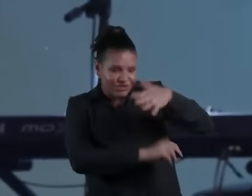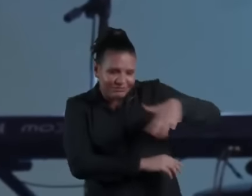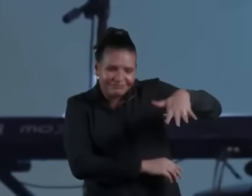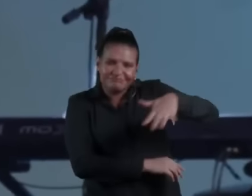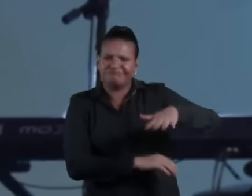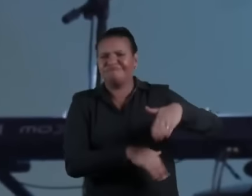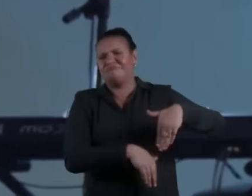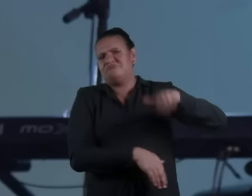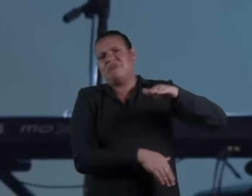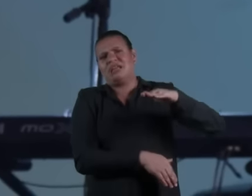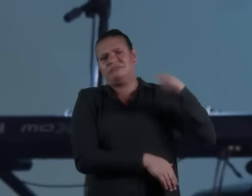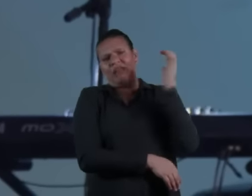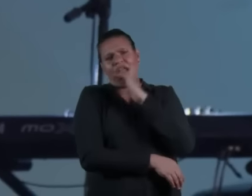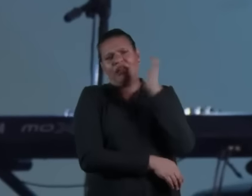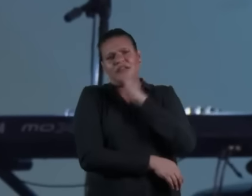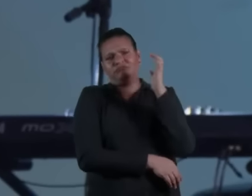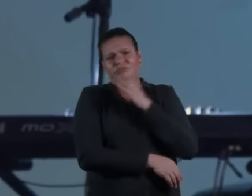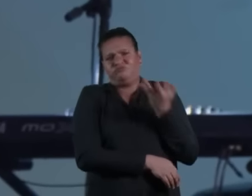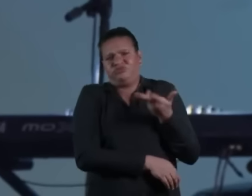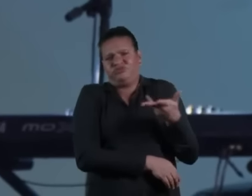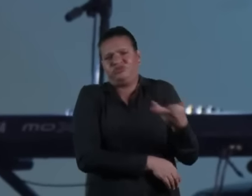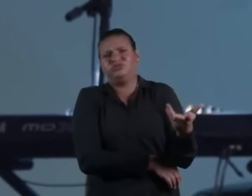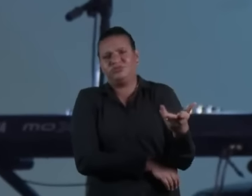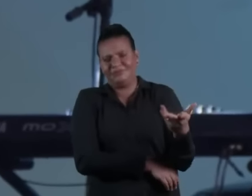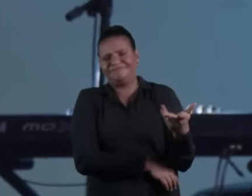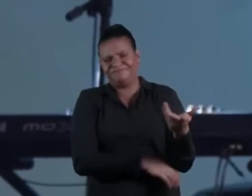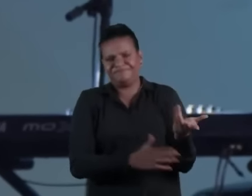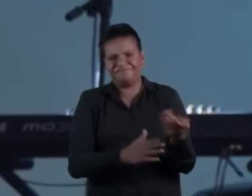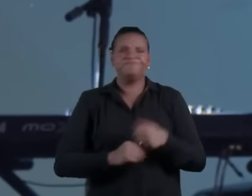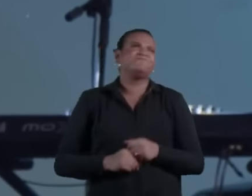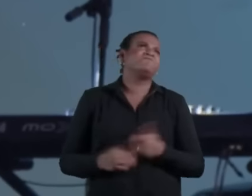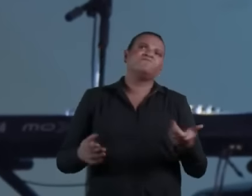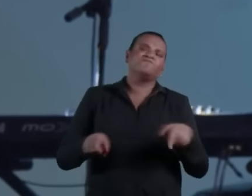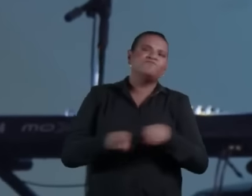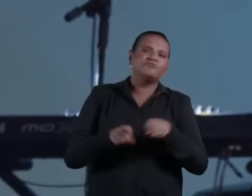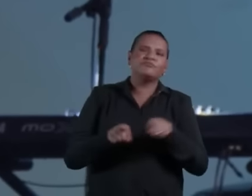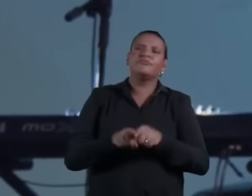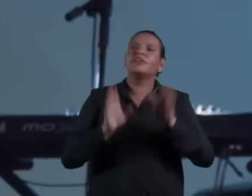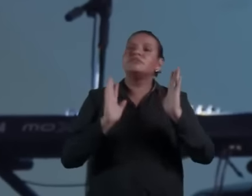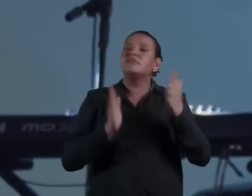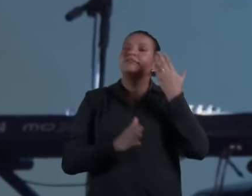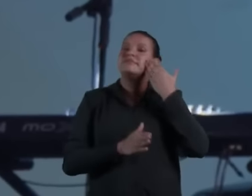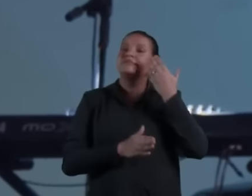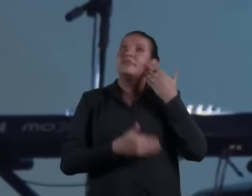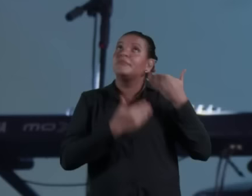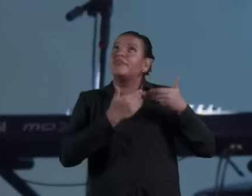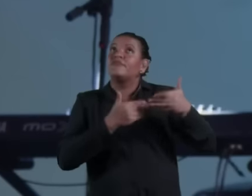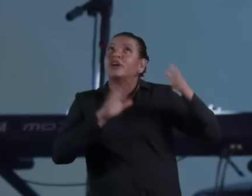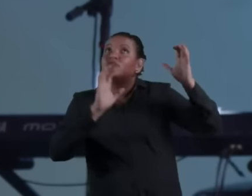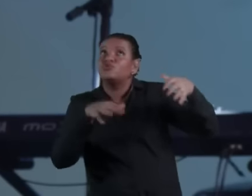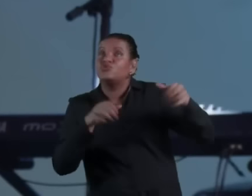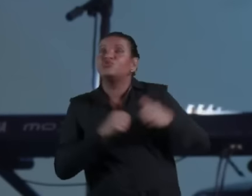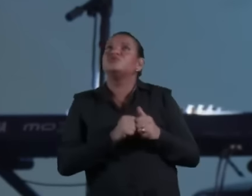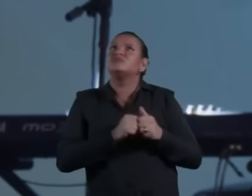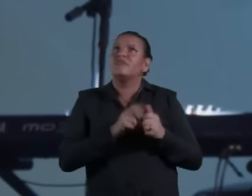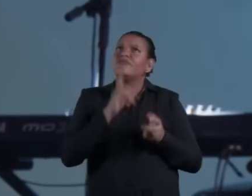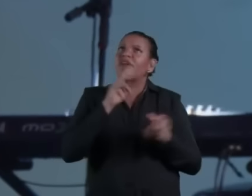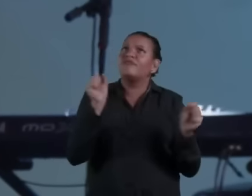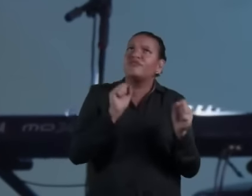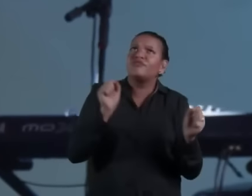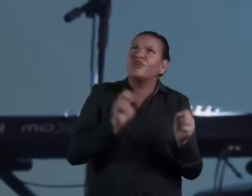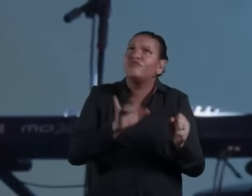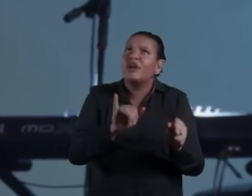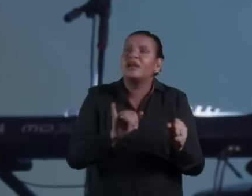questões em relação ao tempo podemos por exemplo prever se vai chover se não vai se vai esfriar se não vai nos